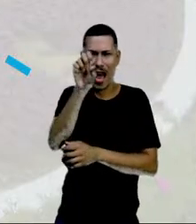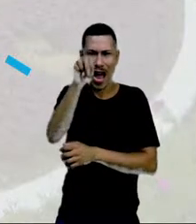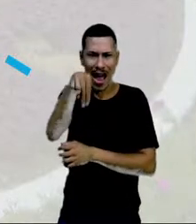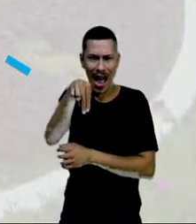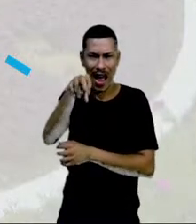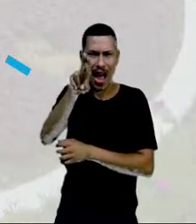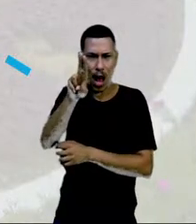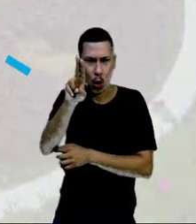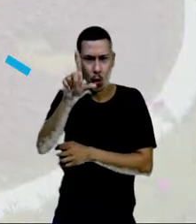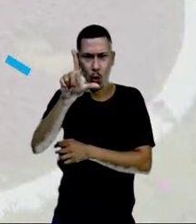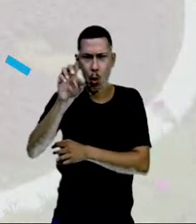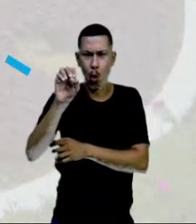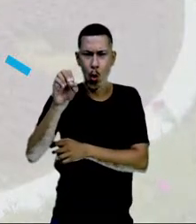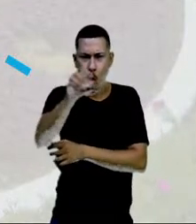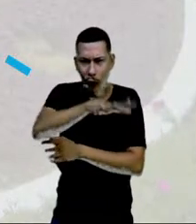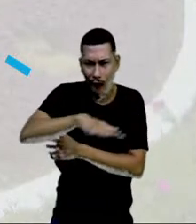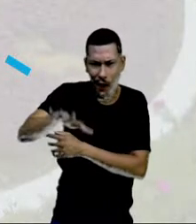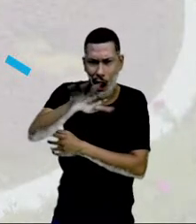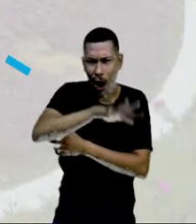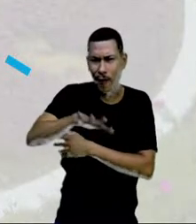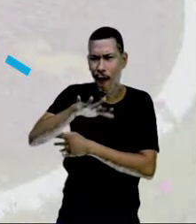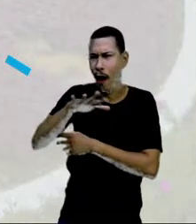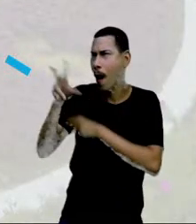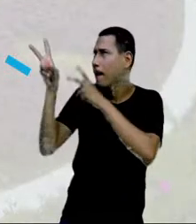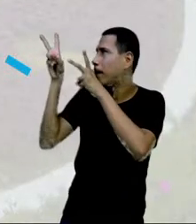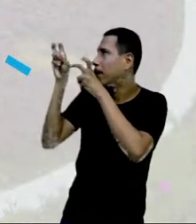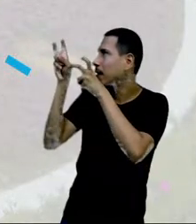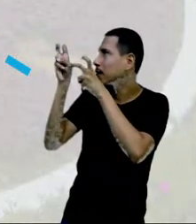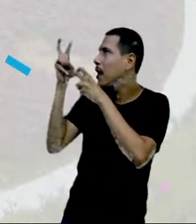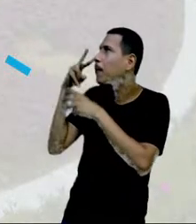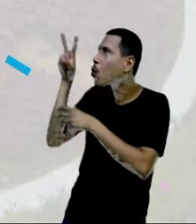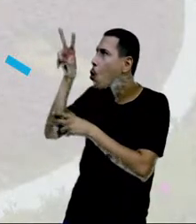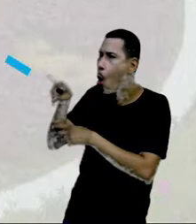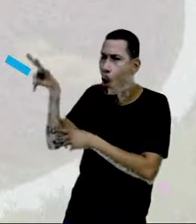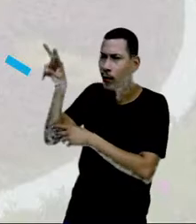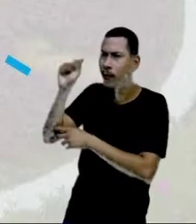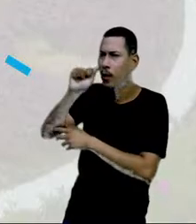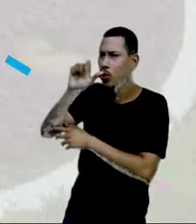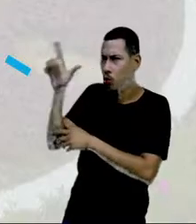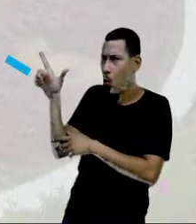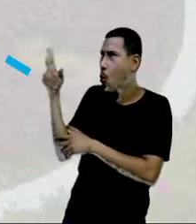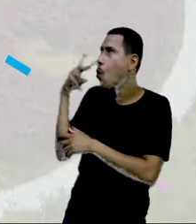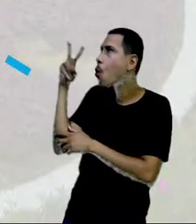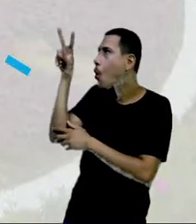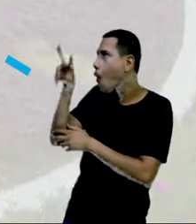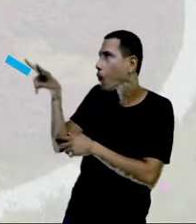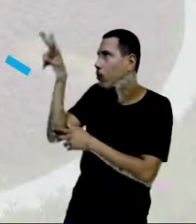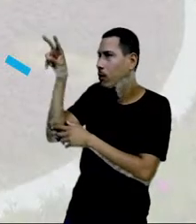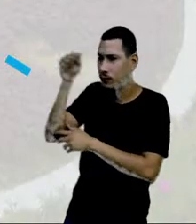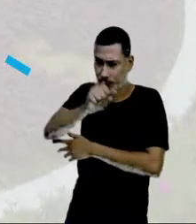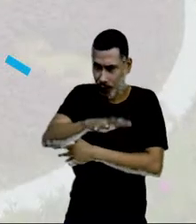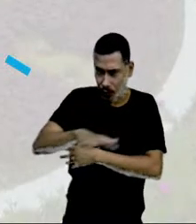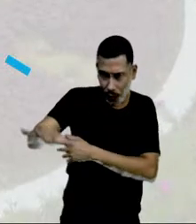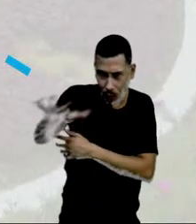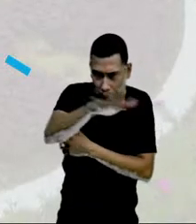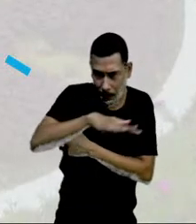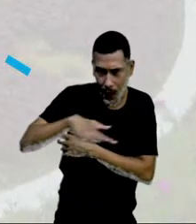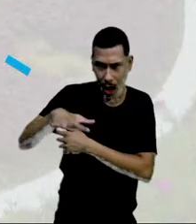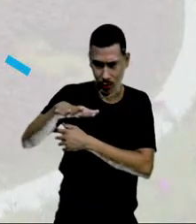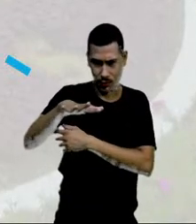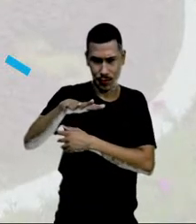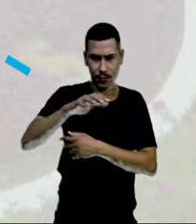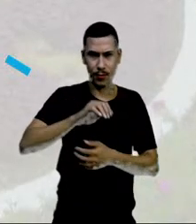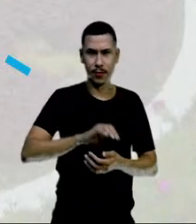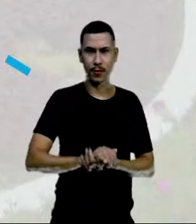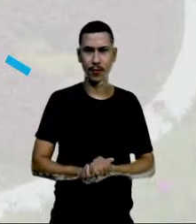essa área toda que está aqui, até o infinito, é um espaço gerado. E